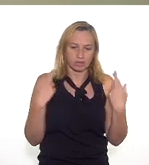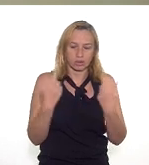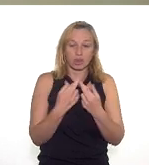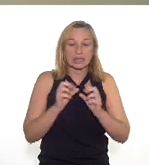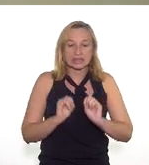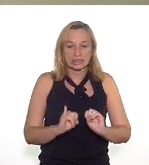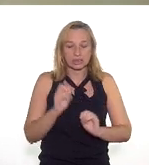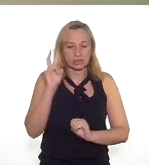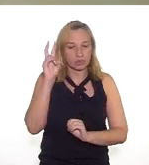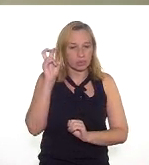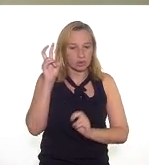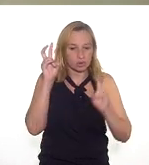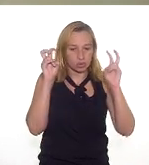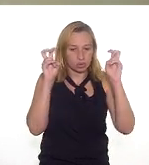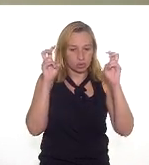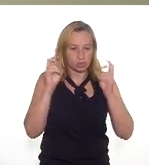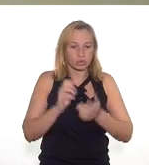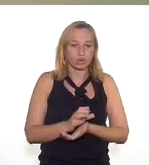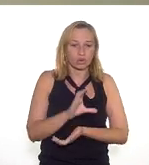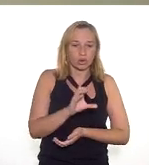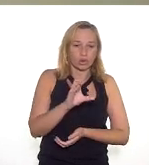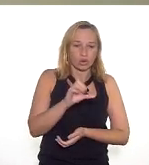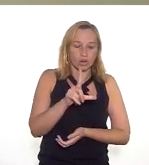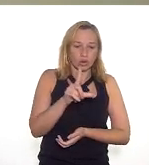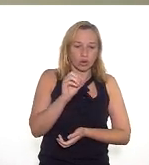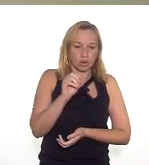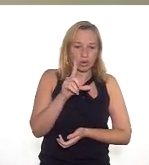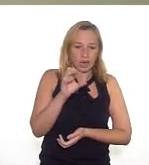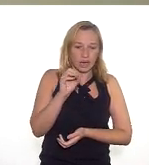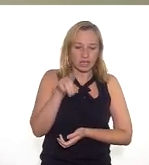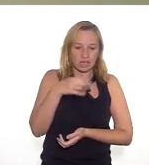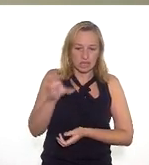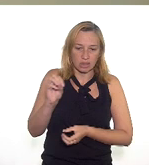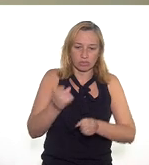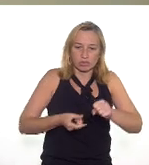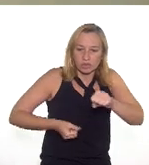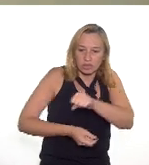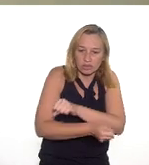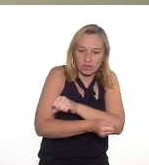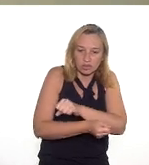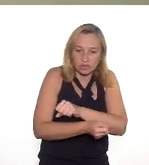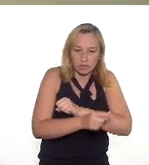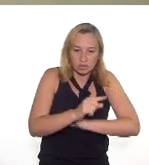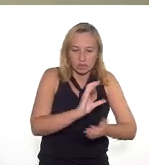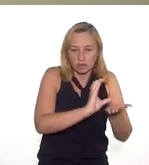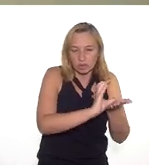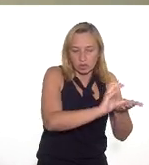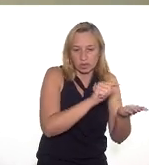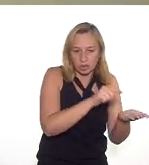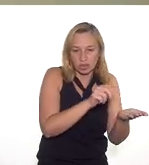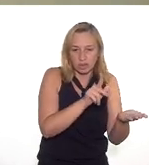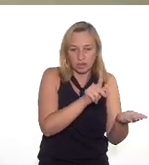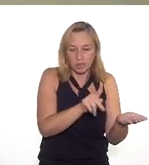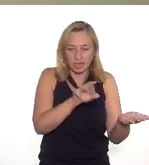questão da alocação desses investimentos em PDI,